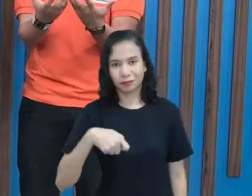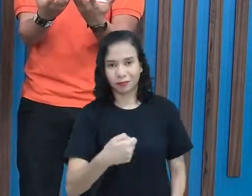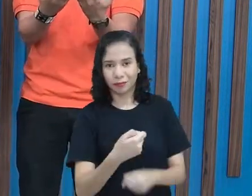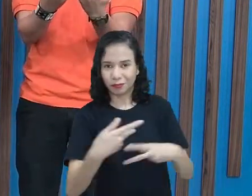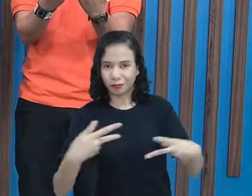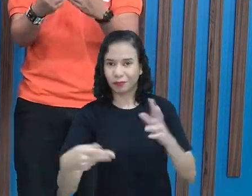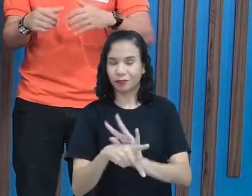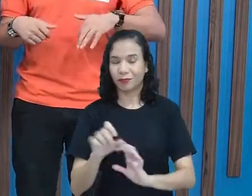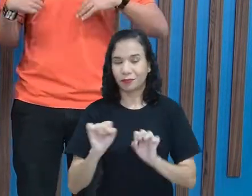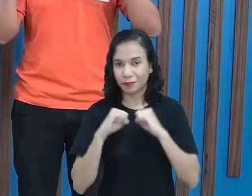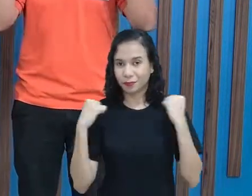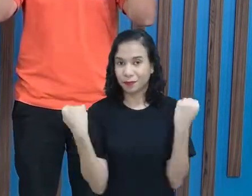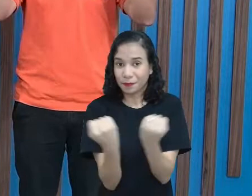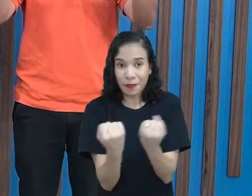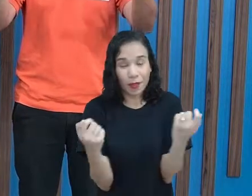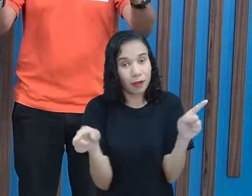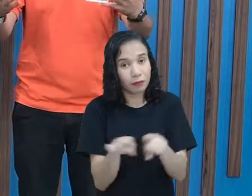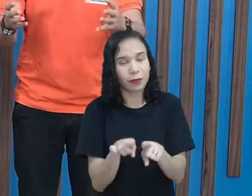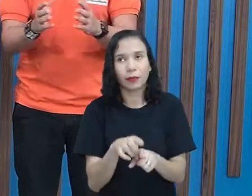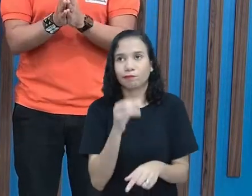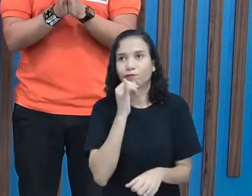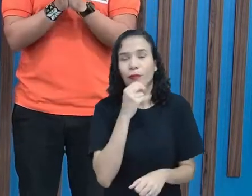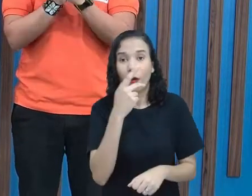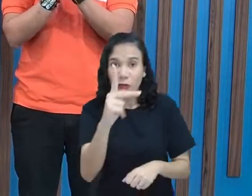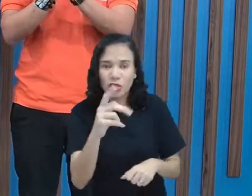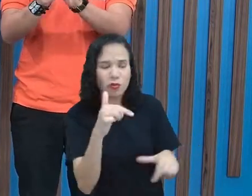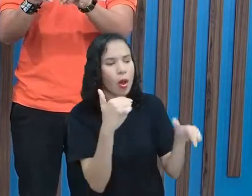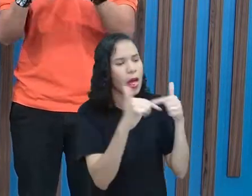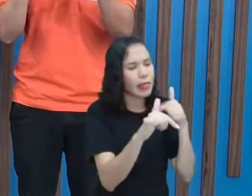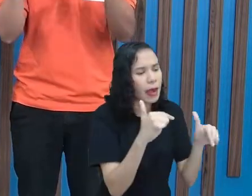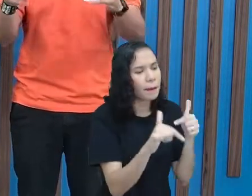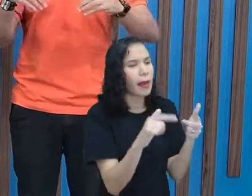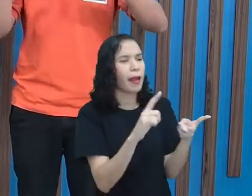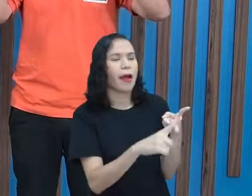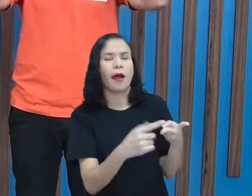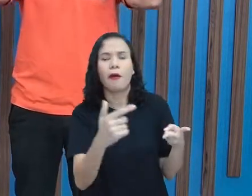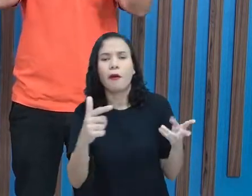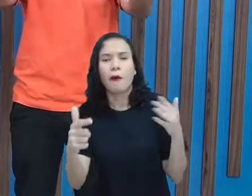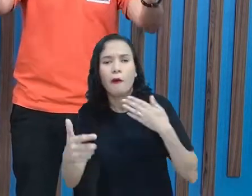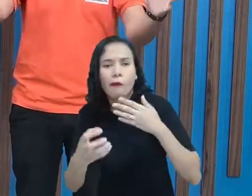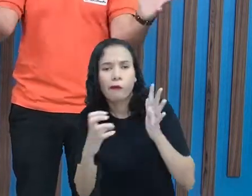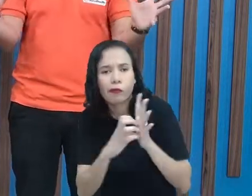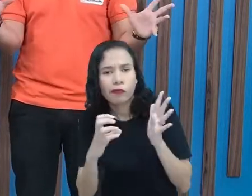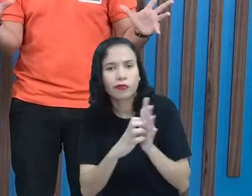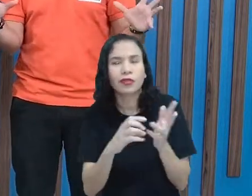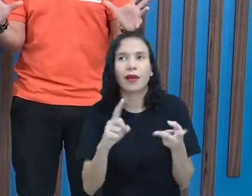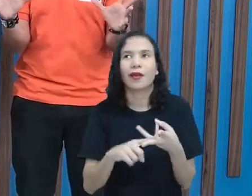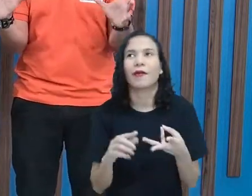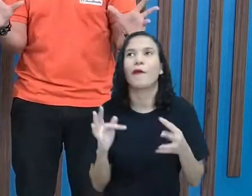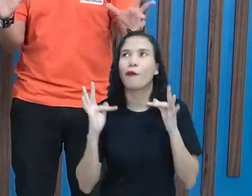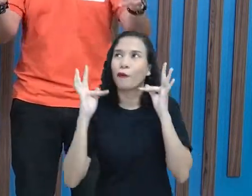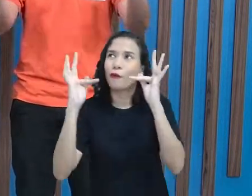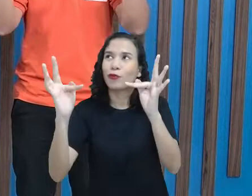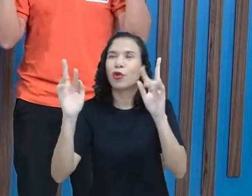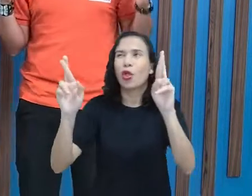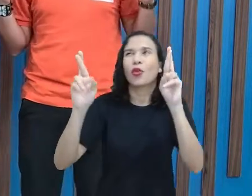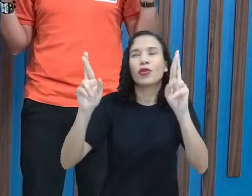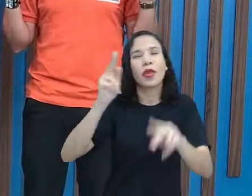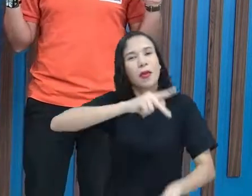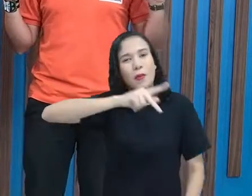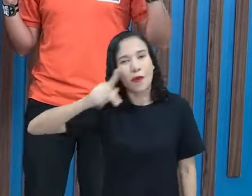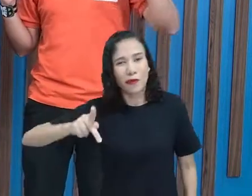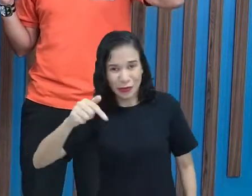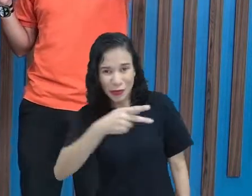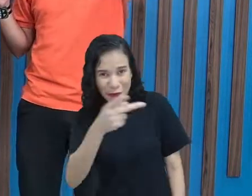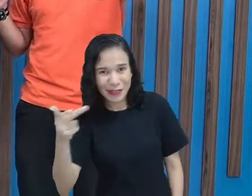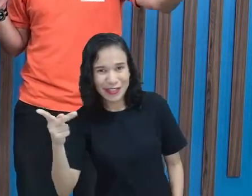para a sociedade, né? Então, vocês vão arrumar empregos, né? Vocês vão exercer funções, eu creio que vai ter muitos professores e professoras aí também, que vão estar aqui no